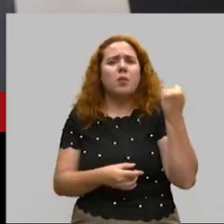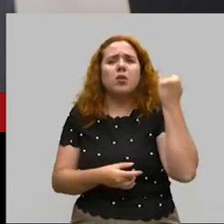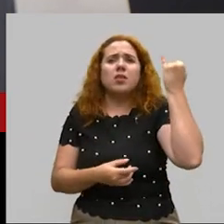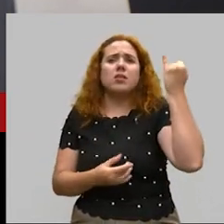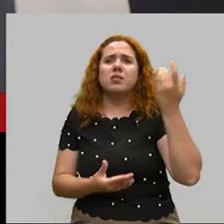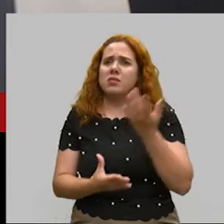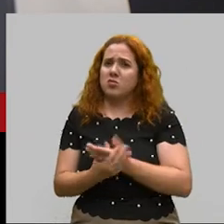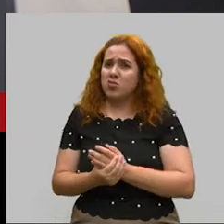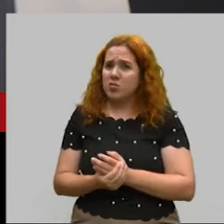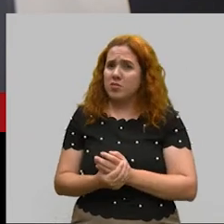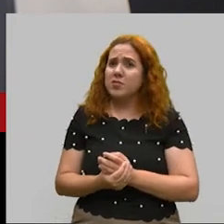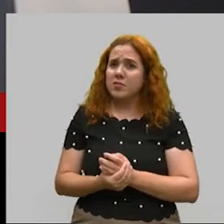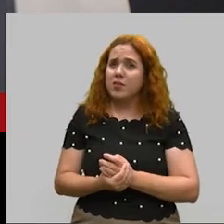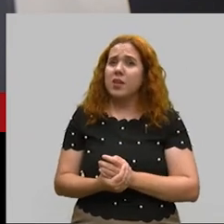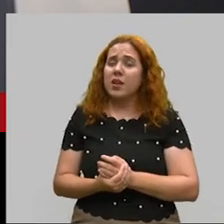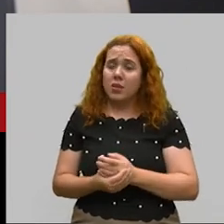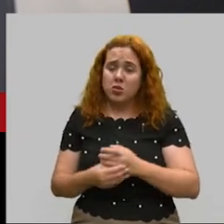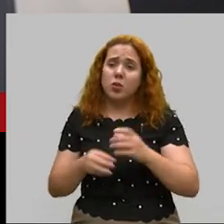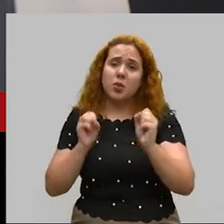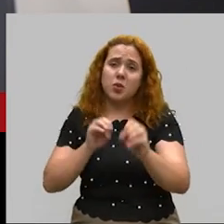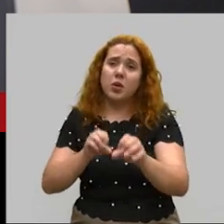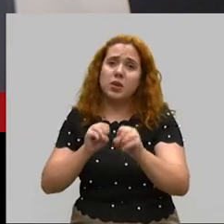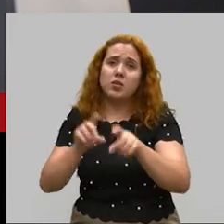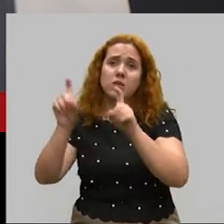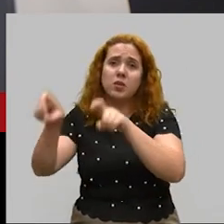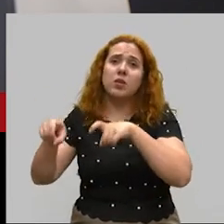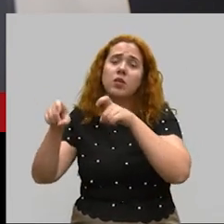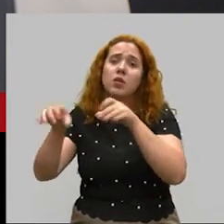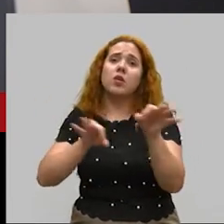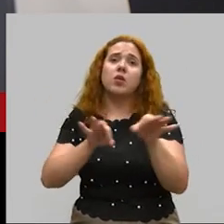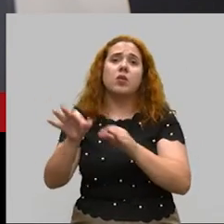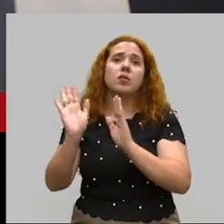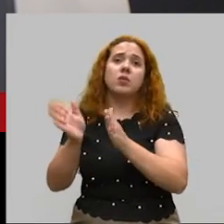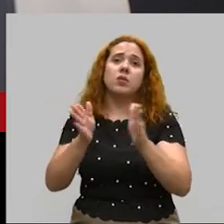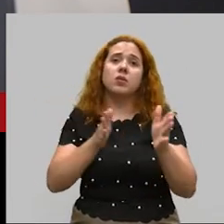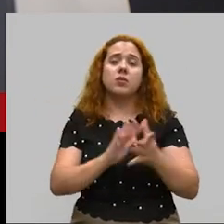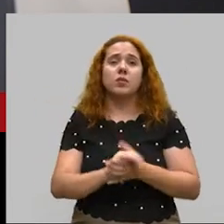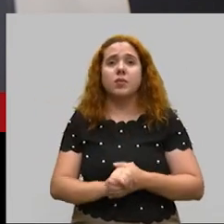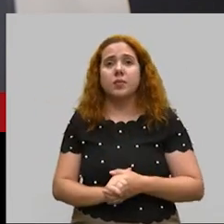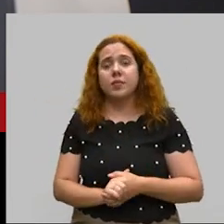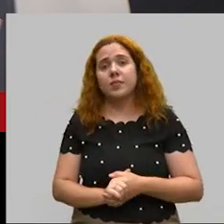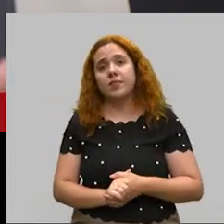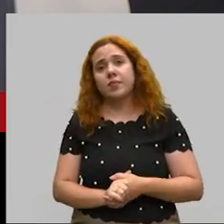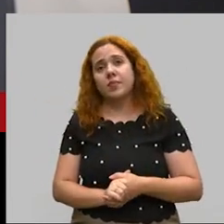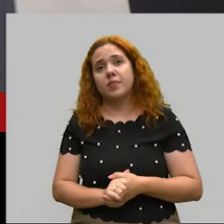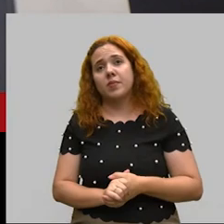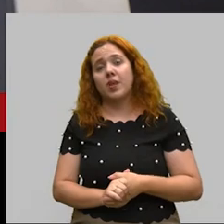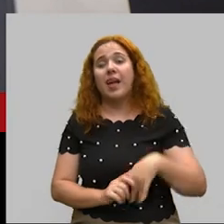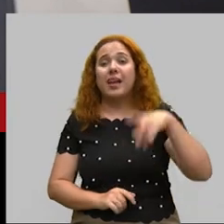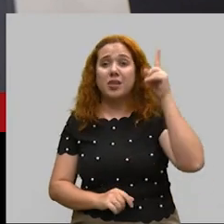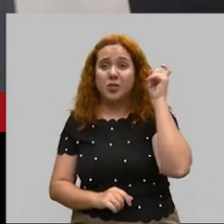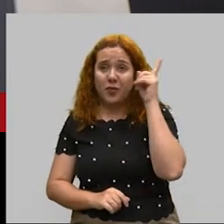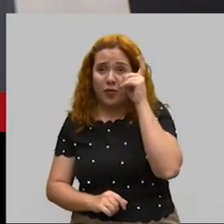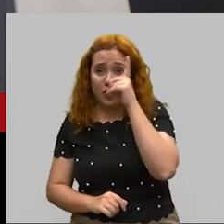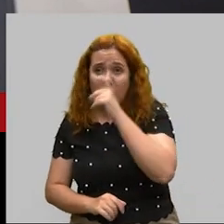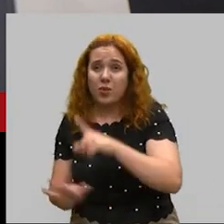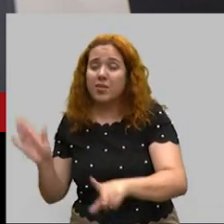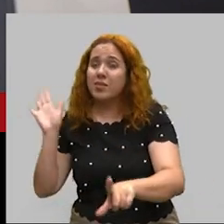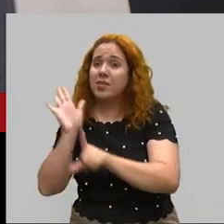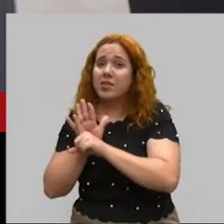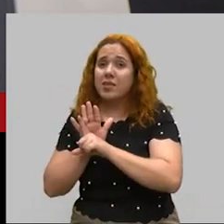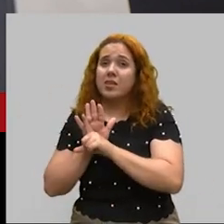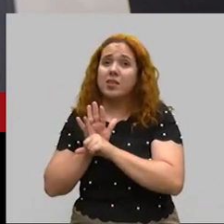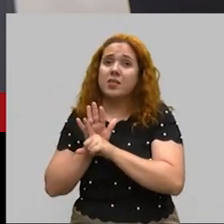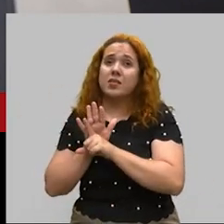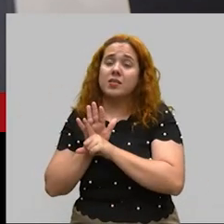riquíssimo sobre educação no campo daqui nós vamos organizar muita coisa no que se refere à dificuldade de legislação que